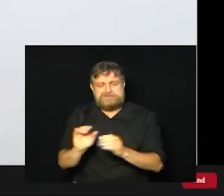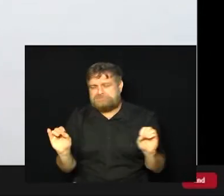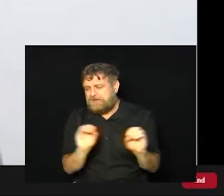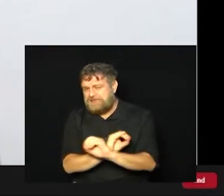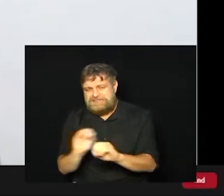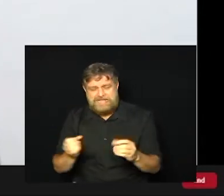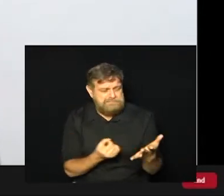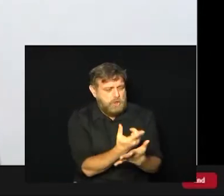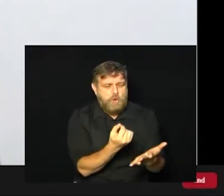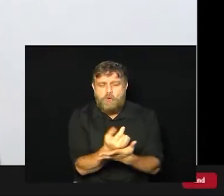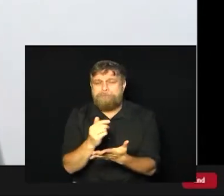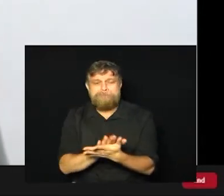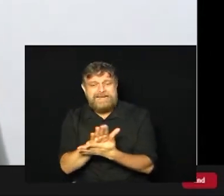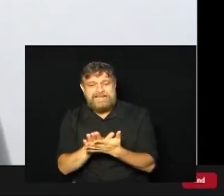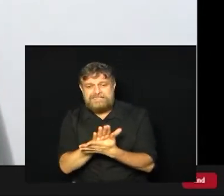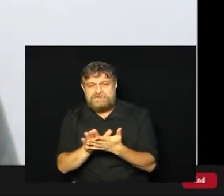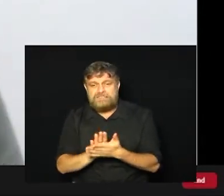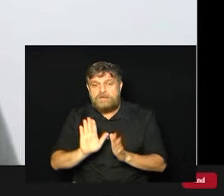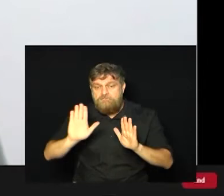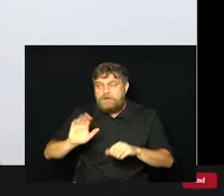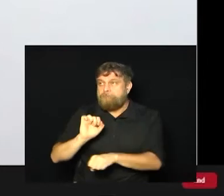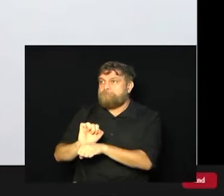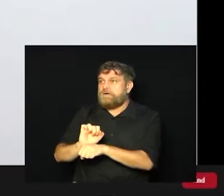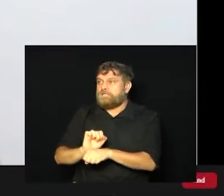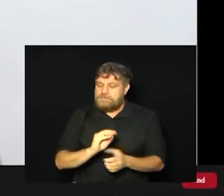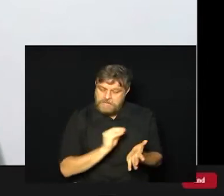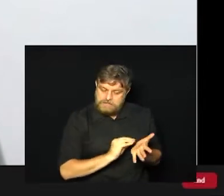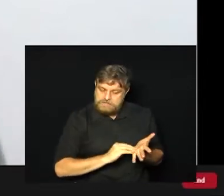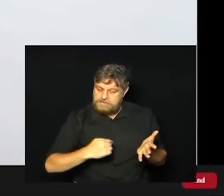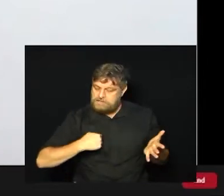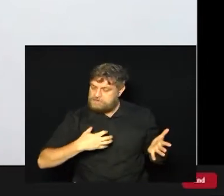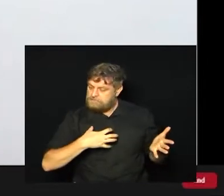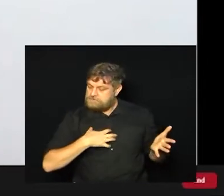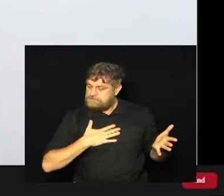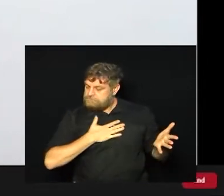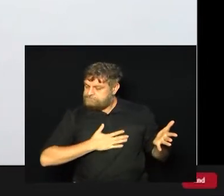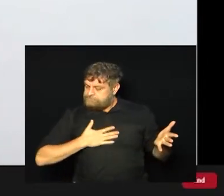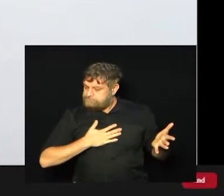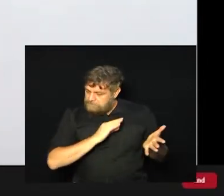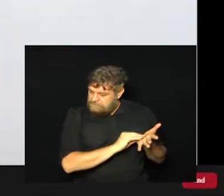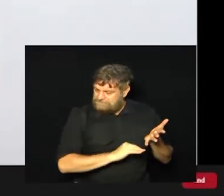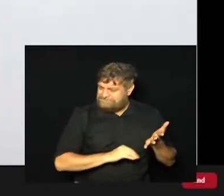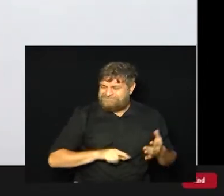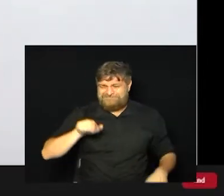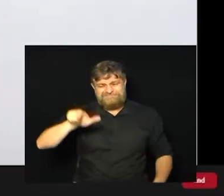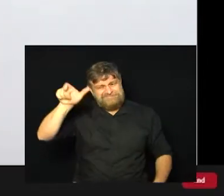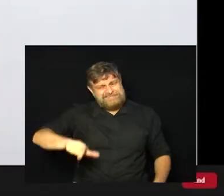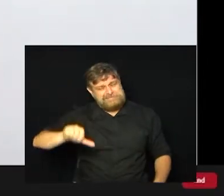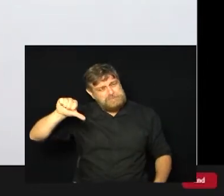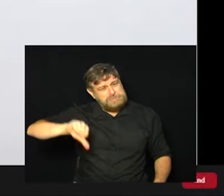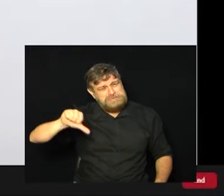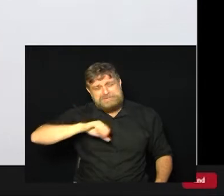nada, simplesmente parando e anotando. Nossa, quando eu faço isso, eu me sinto bem. Nossa, quando eu faço isso, eu fico